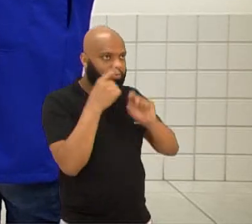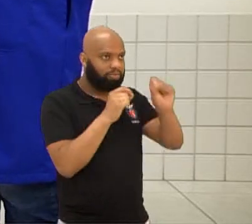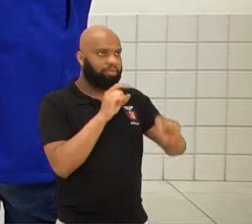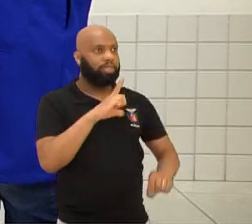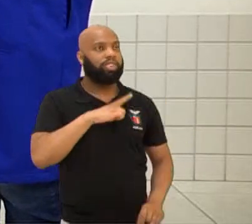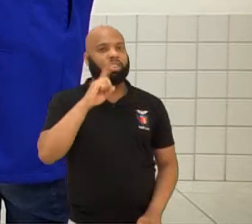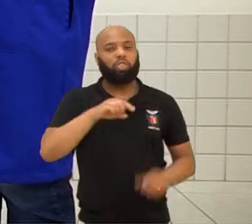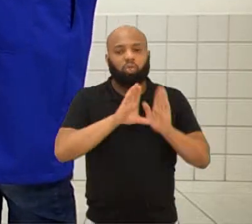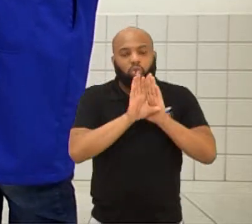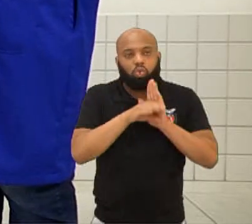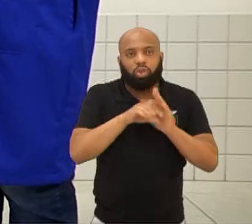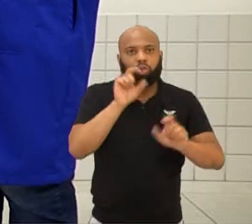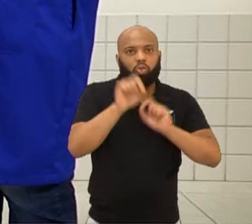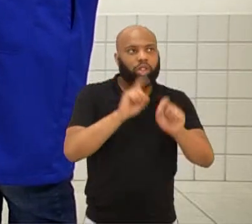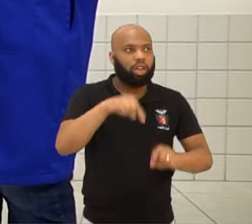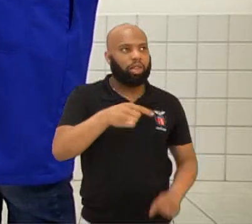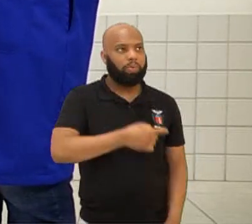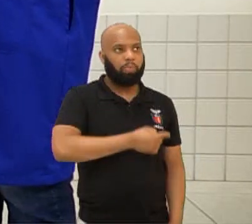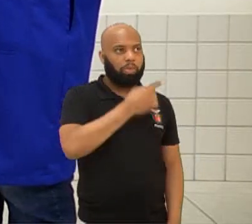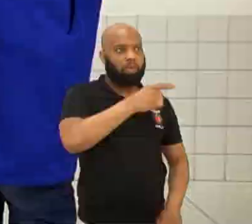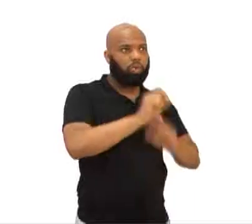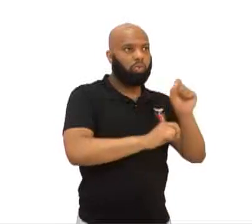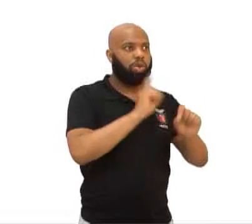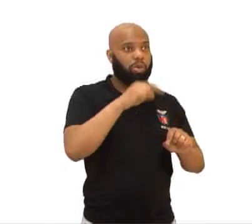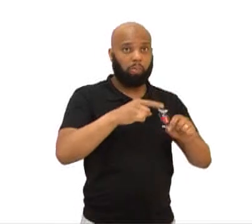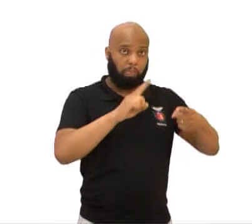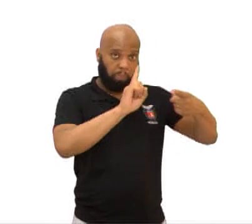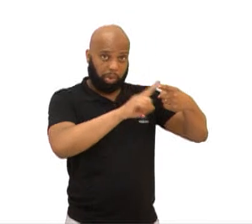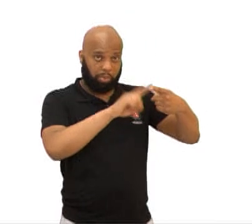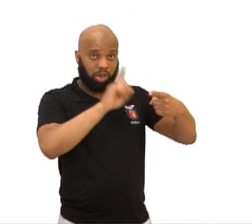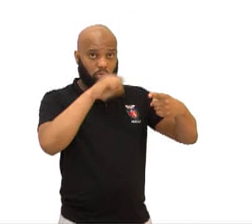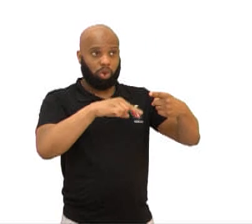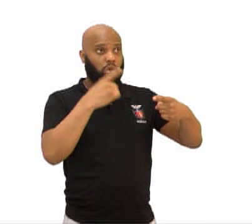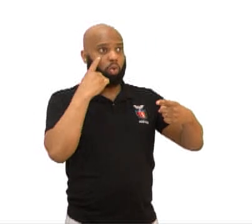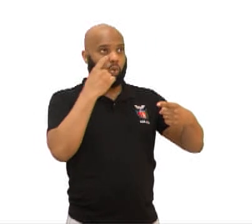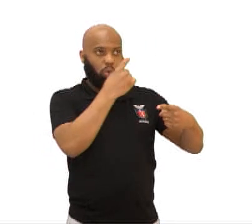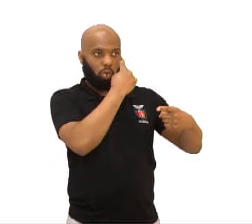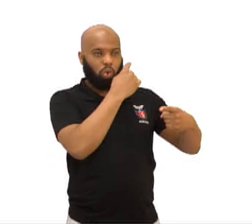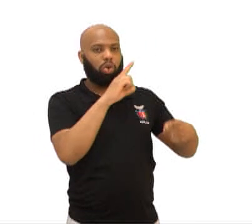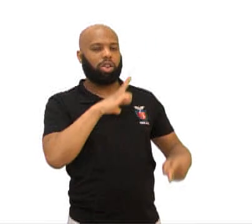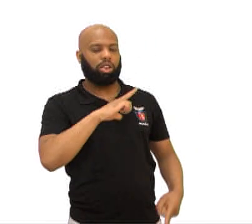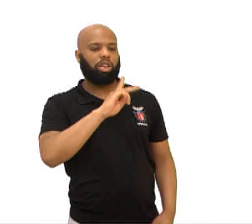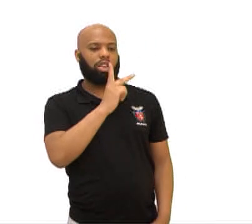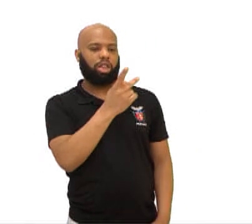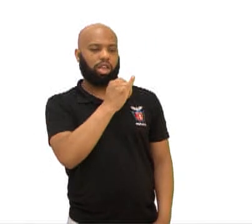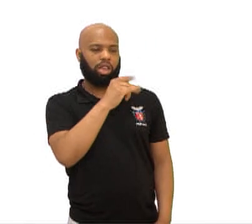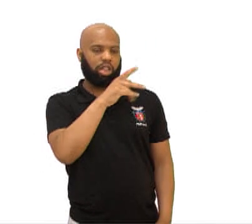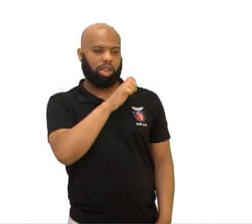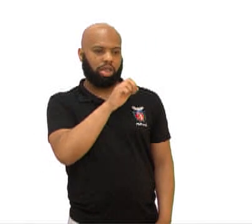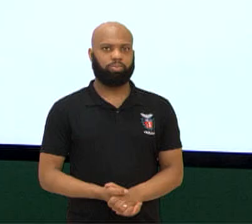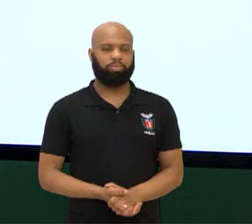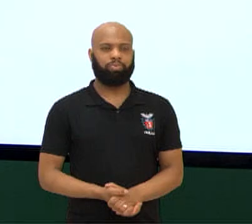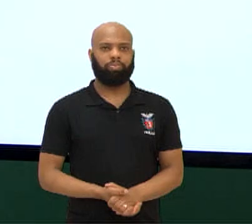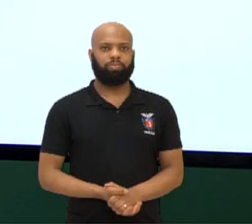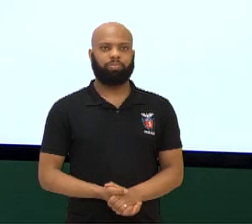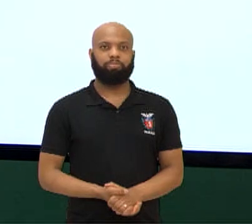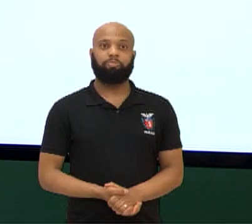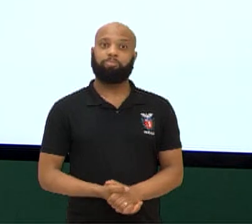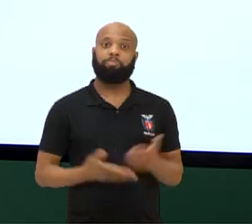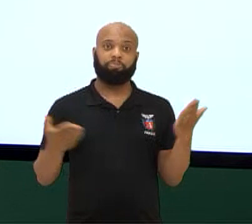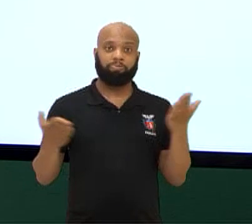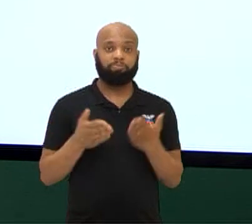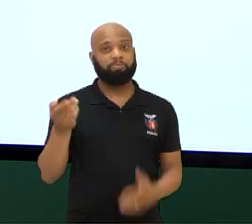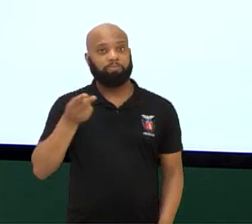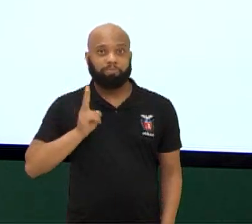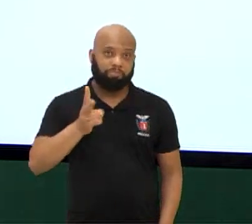ali o conceito aqui, ó. O primeiro olho ali refere-se então à hipermetropia. Depois temos o olho normal e daí temos o olho com miopia. Dando sequência,